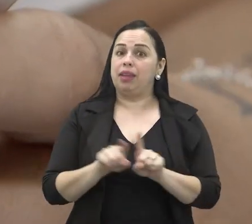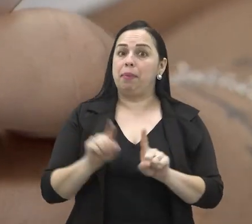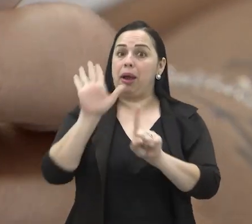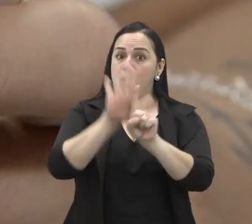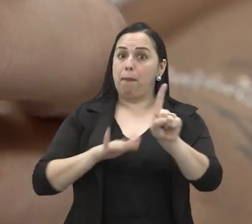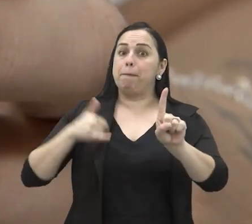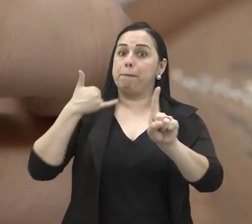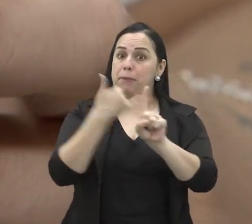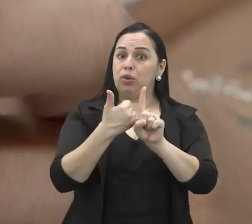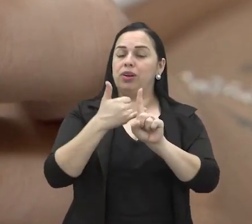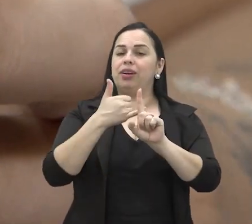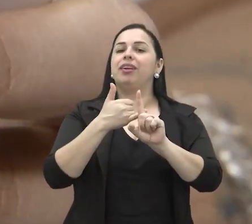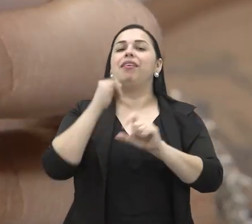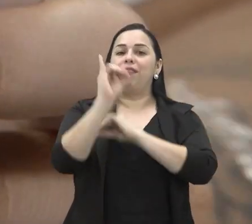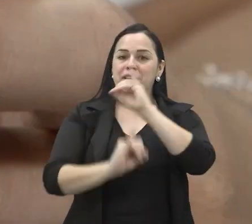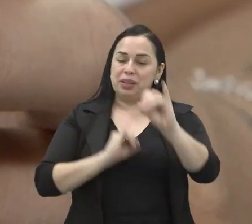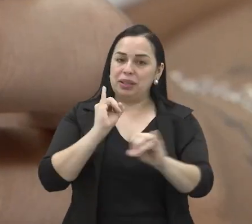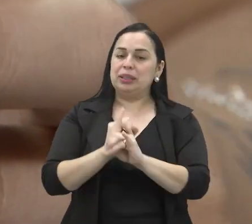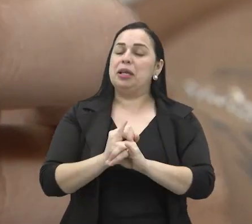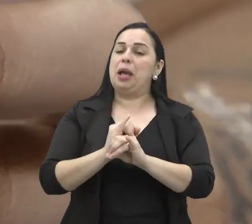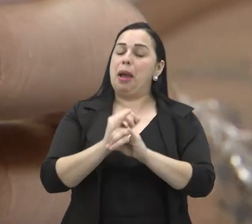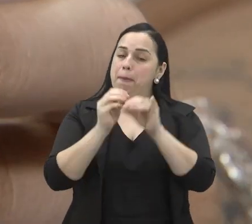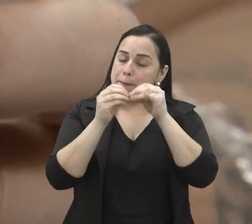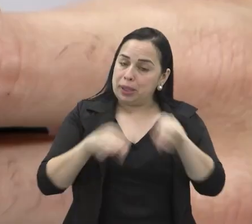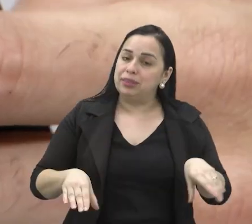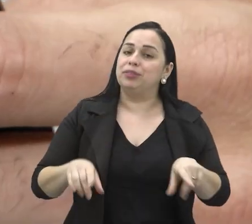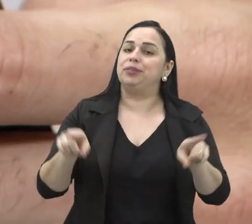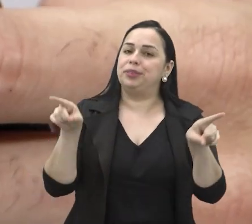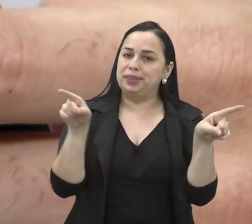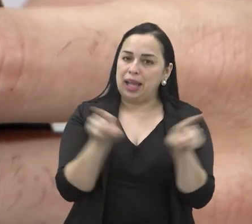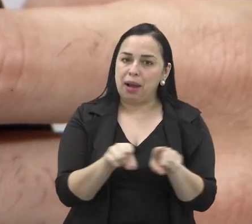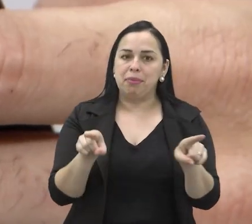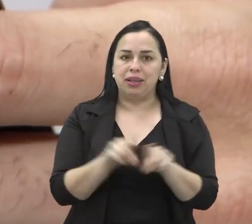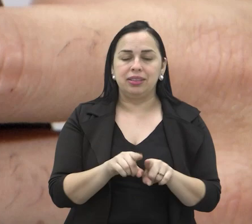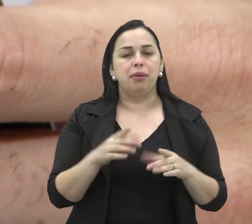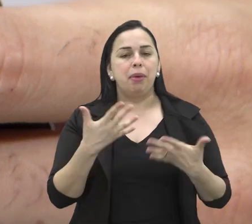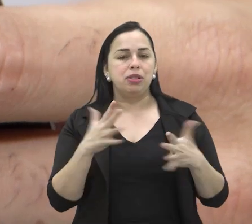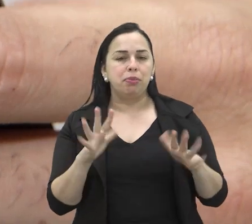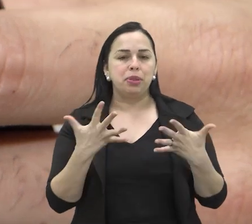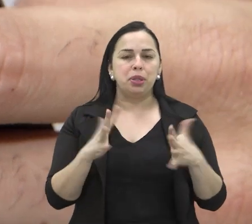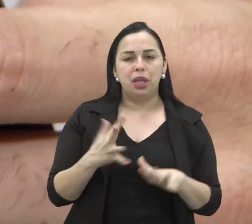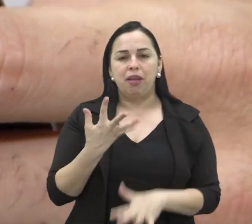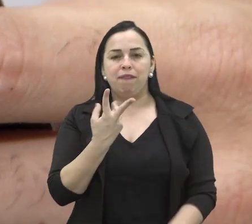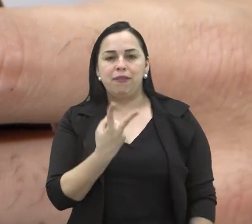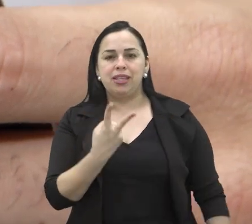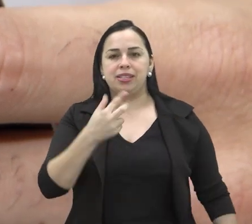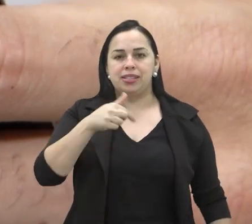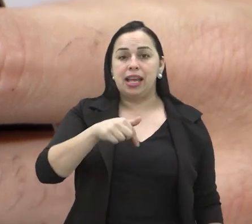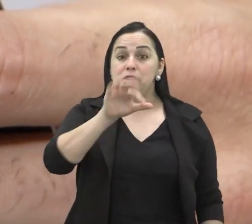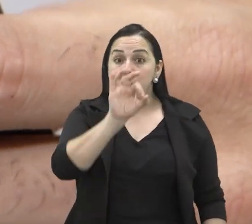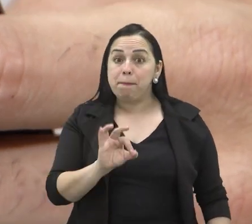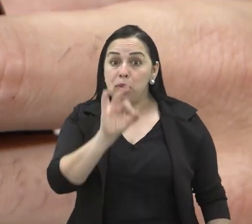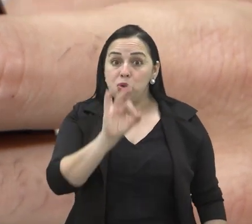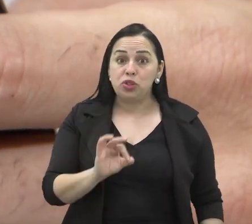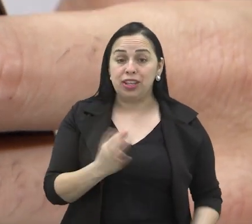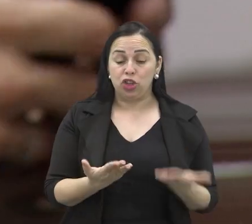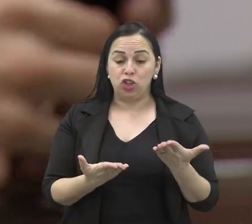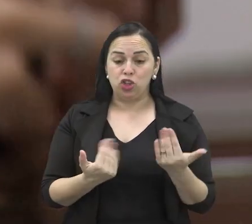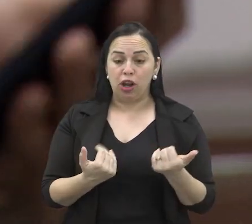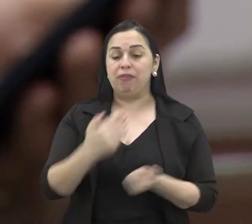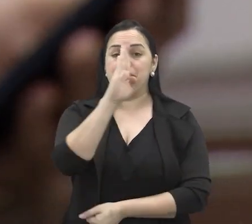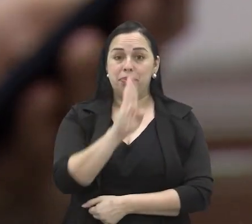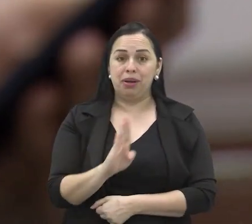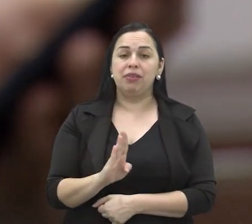bullying virtual é outro desafio crítico das redes sociais. Aproximadamente 27%